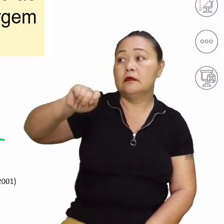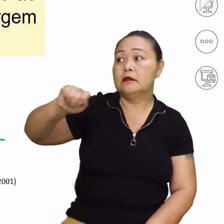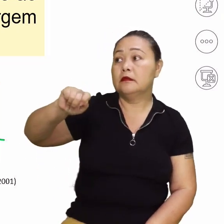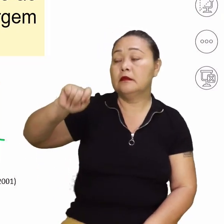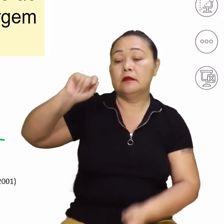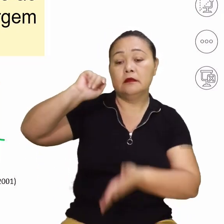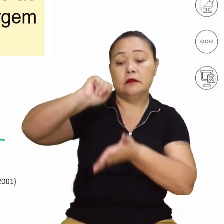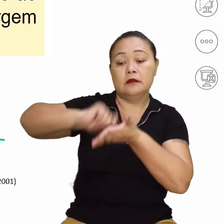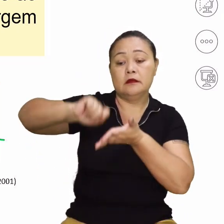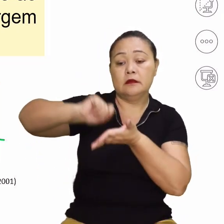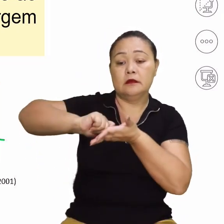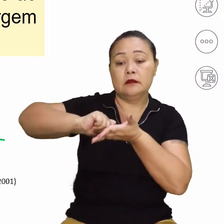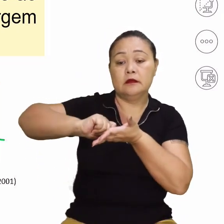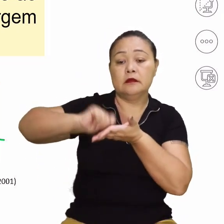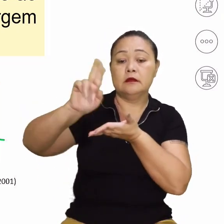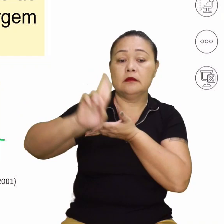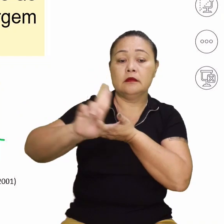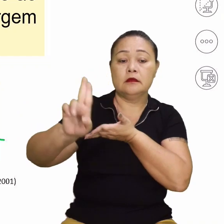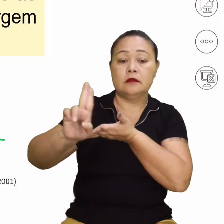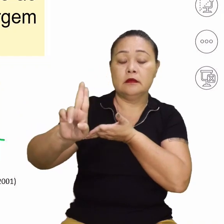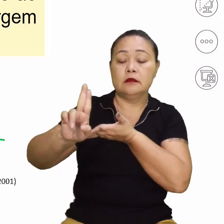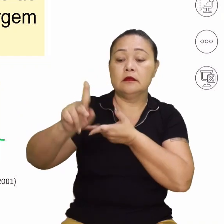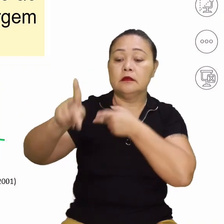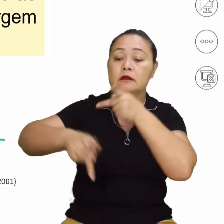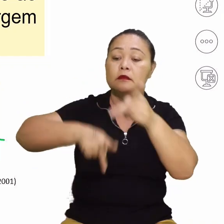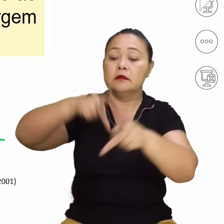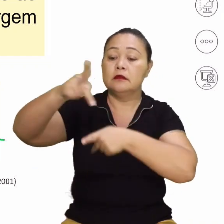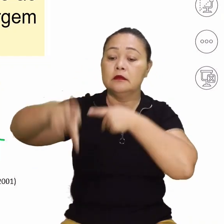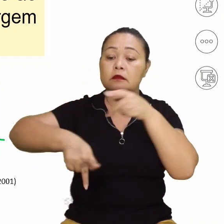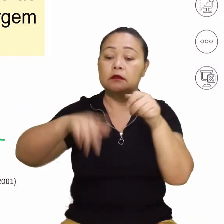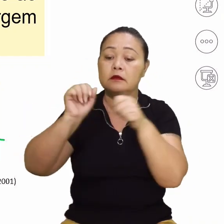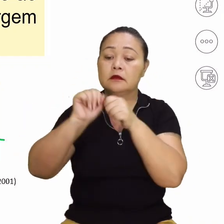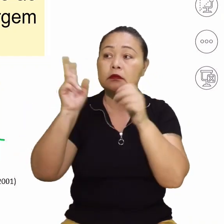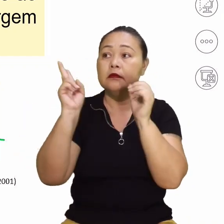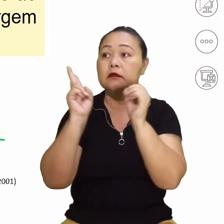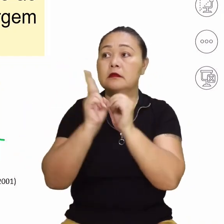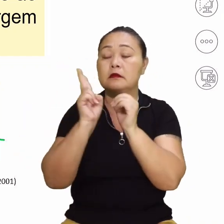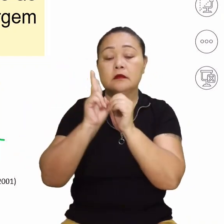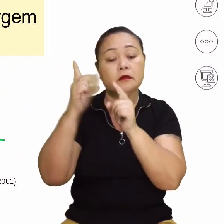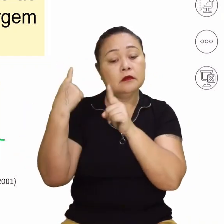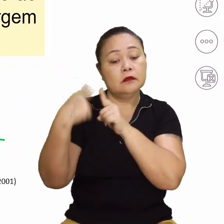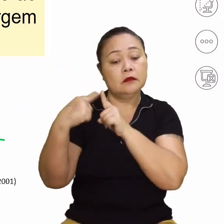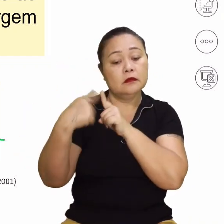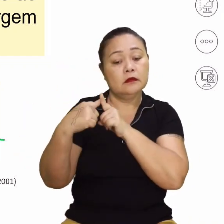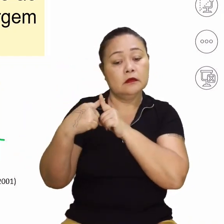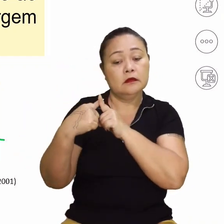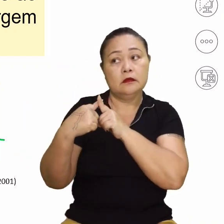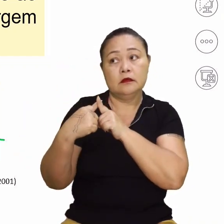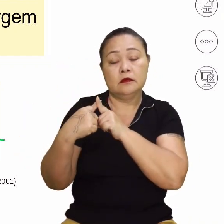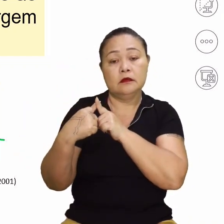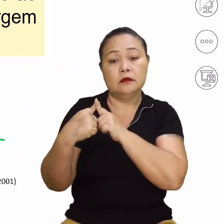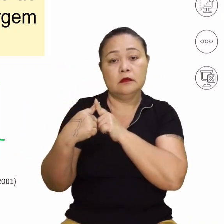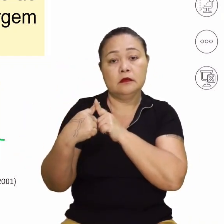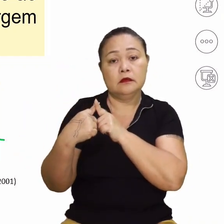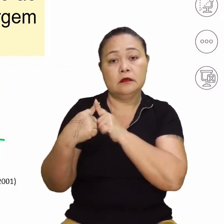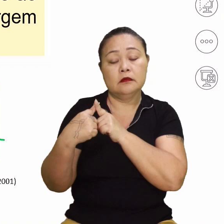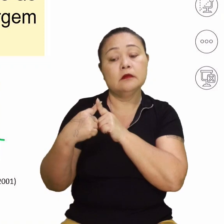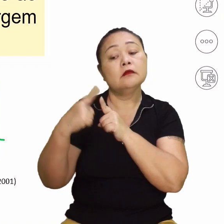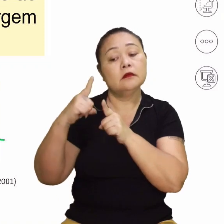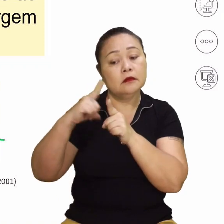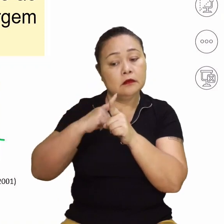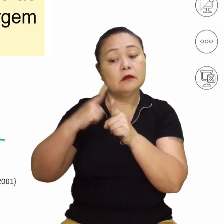e anotem o nome desses povos indígenas porque é professor porque